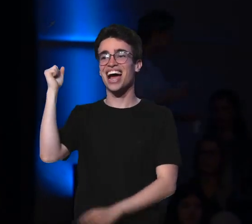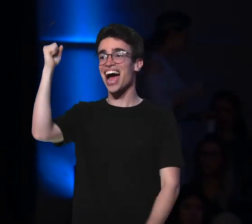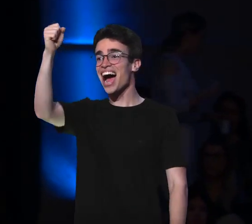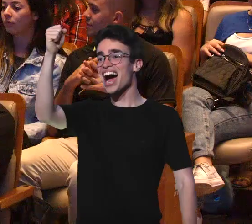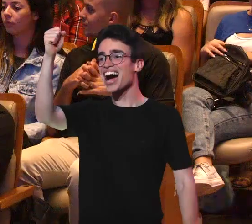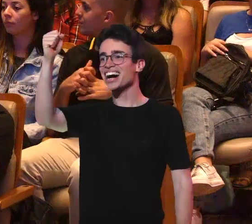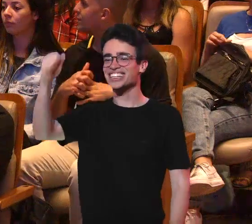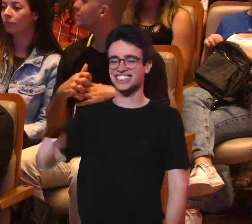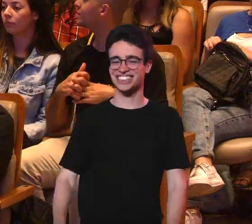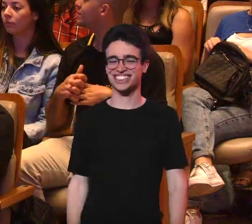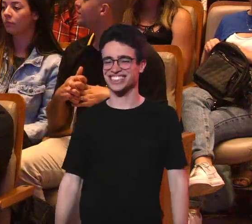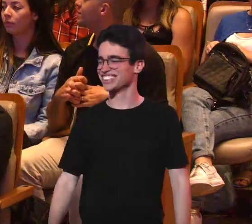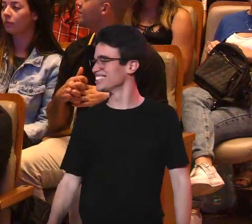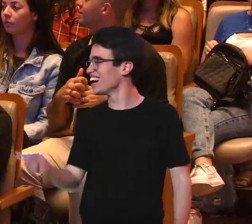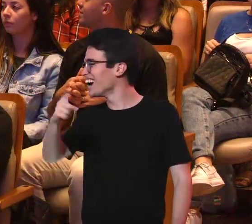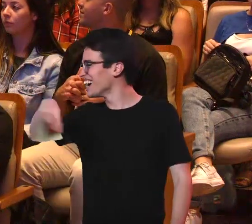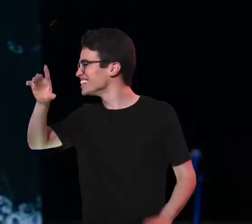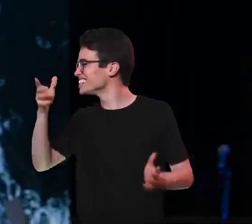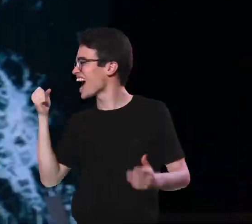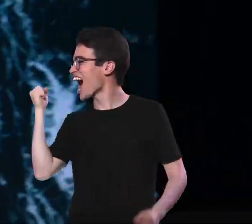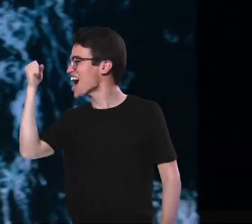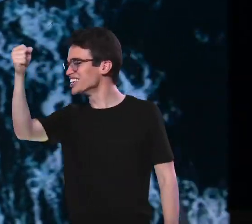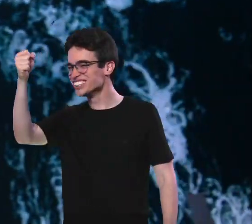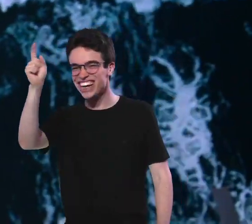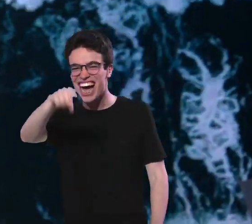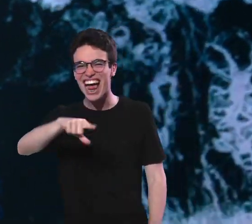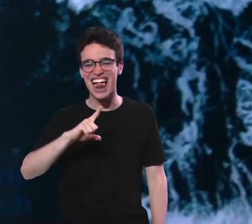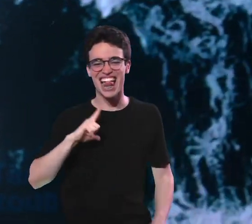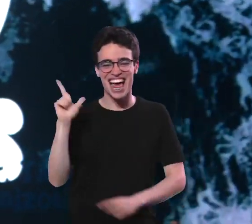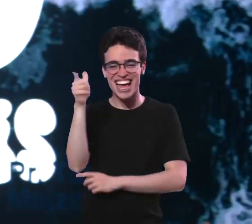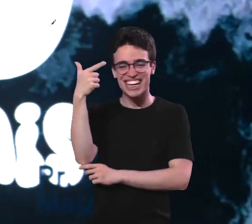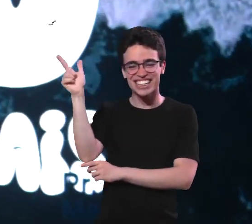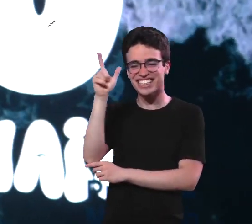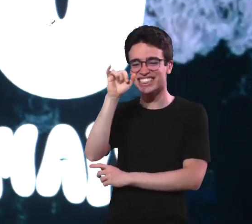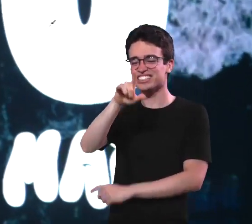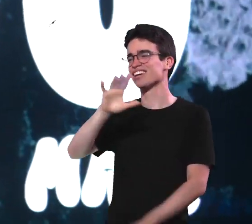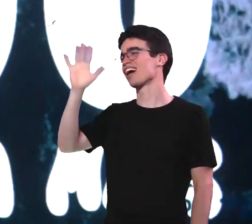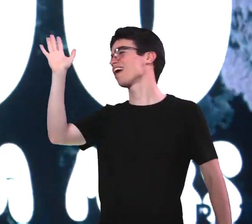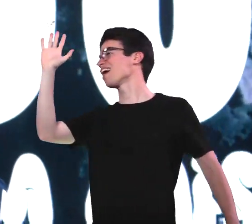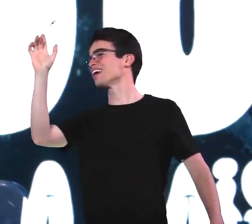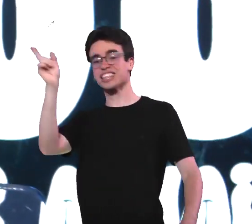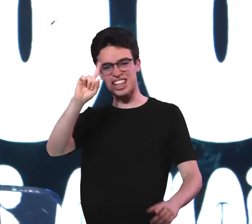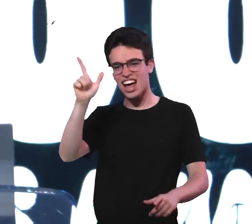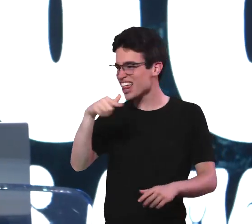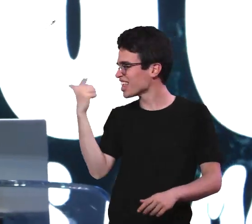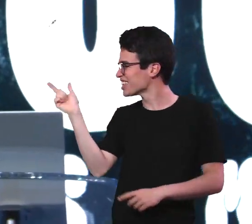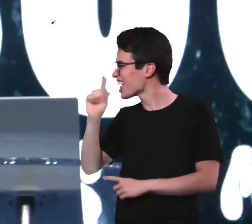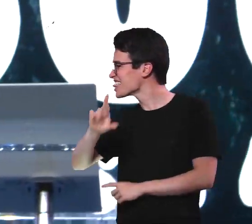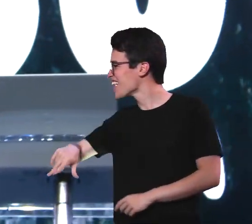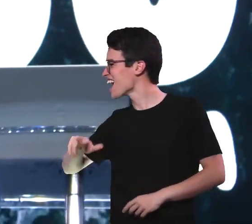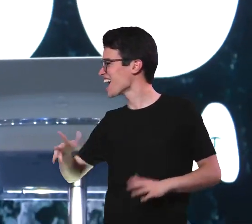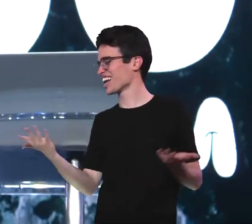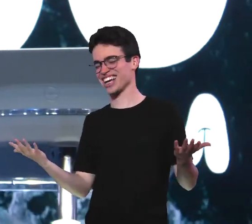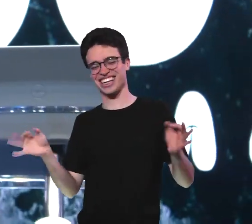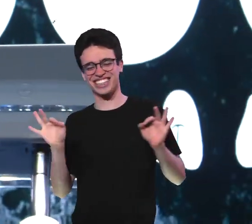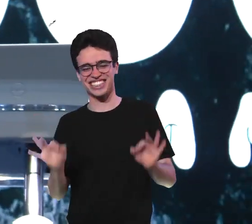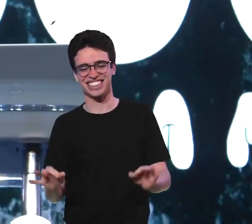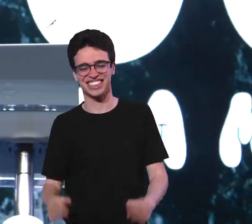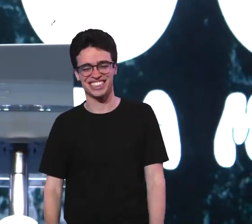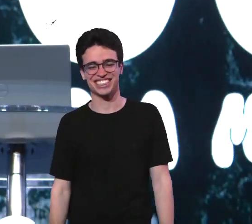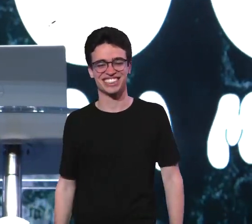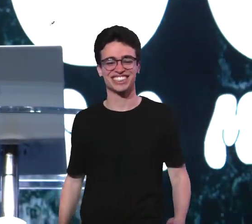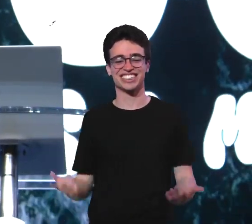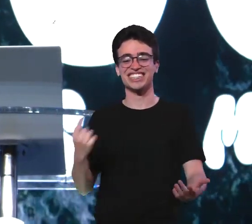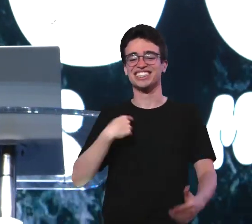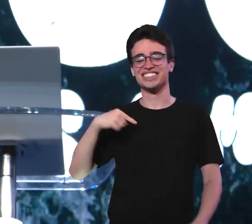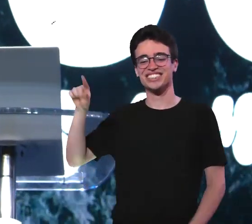ver. Os caras já mandou. Esse é legendário mesmo. O cara que levanta a mão não é legendário, né, Léo? Enfim. E